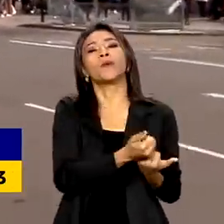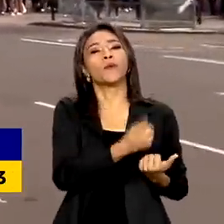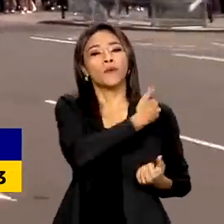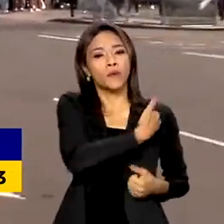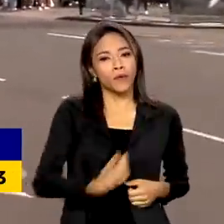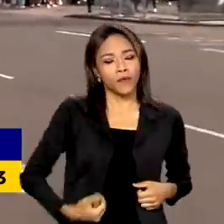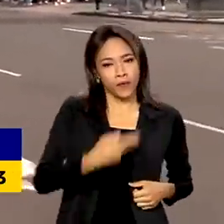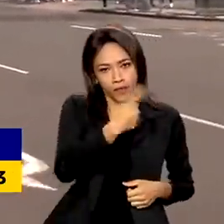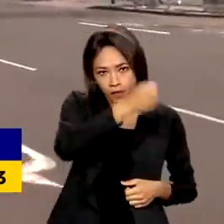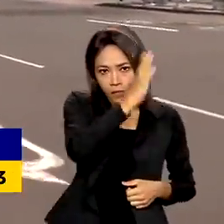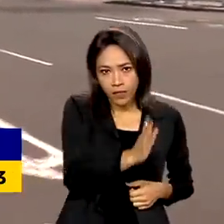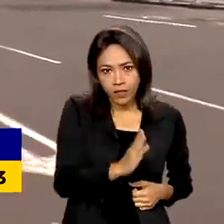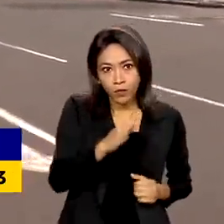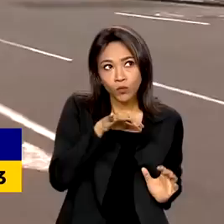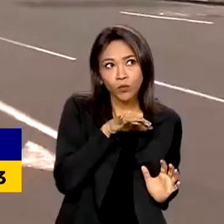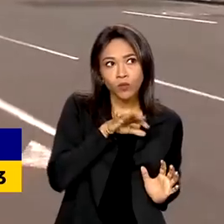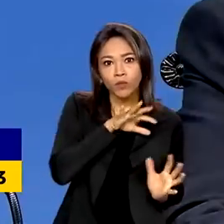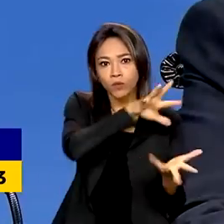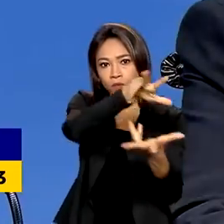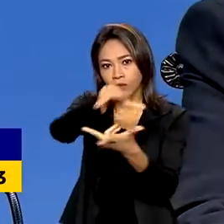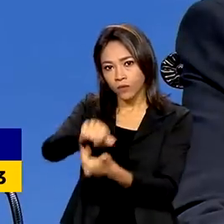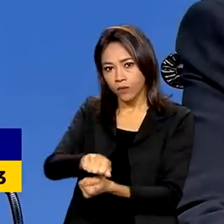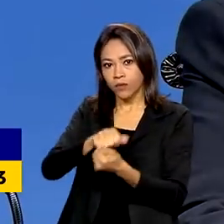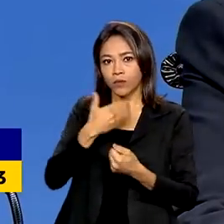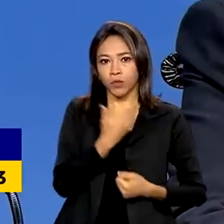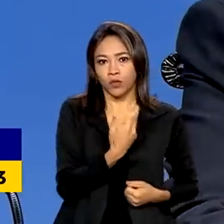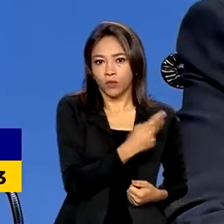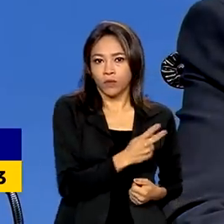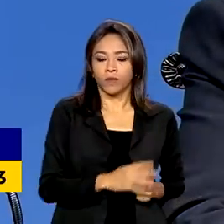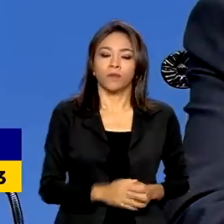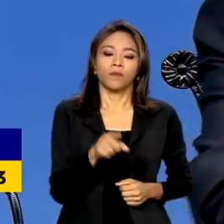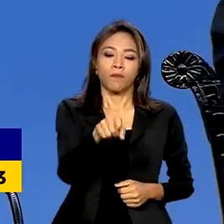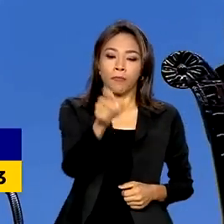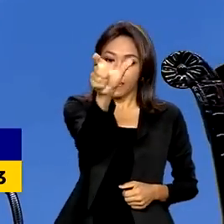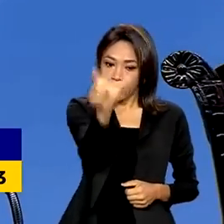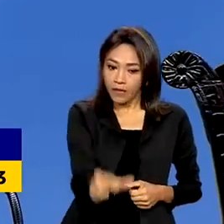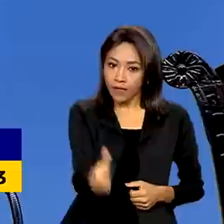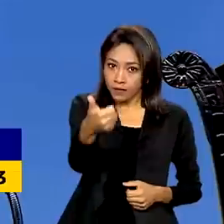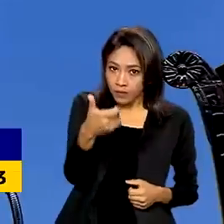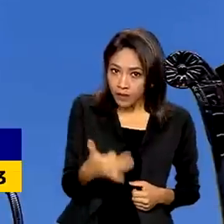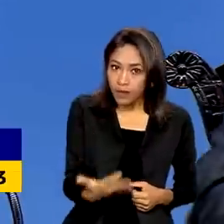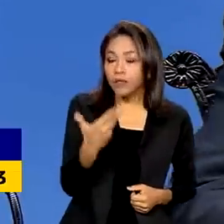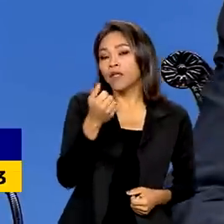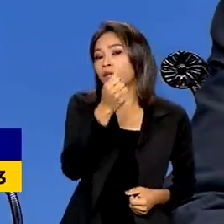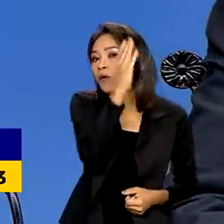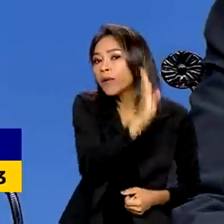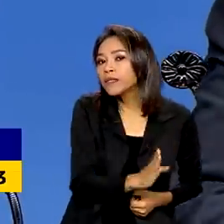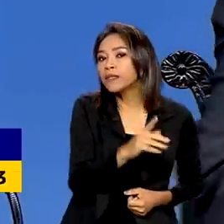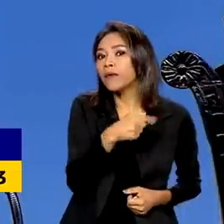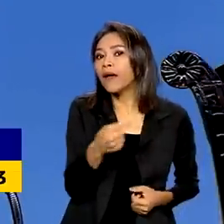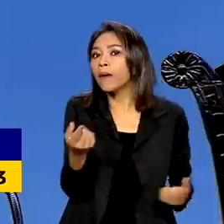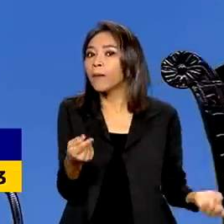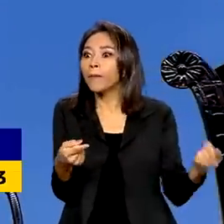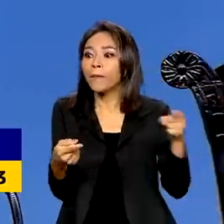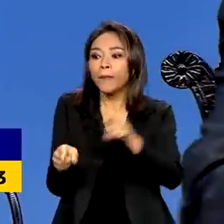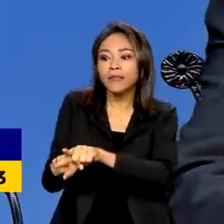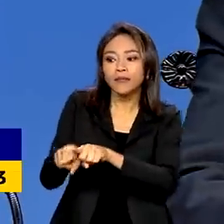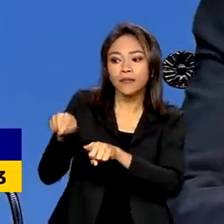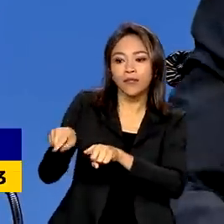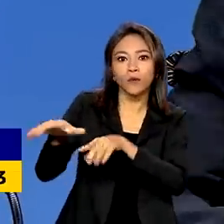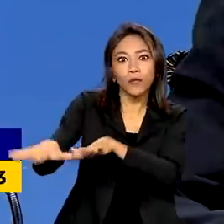brasileiro no cenário internacional. O Brasil é identificado pelo Reino Unido como um parceiro nos mais importantes